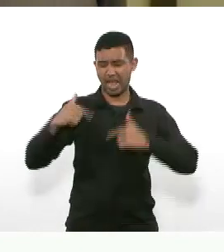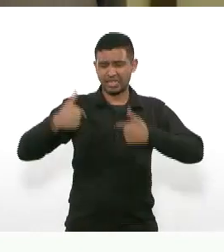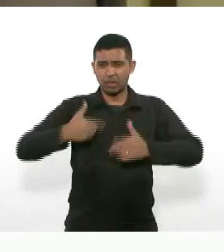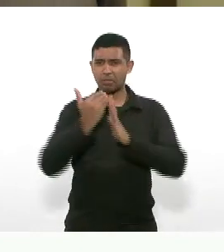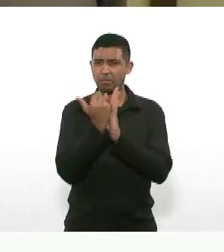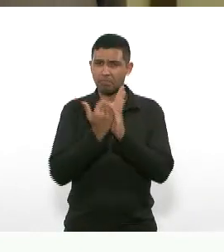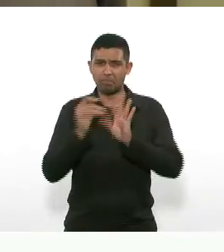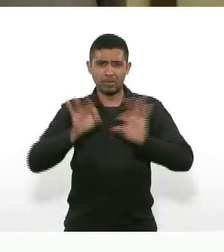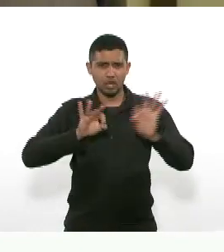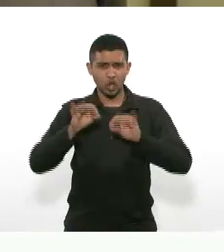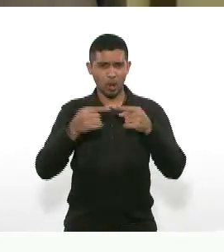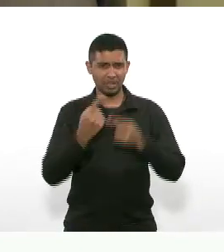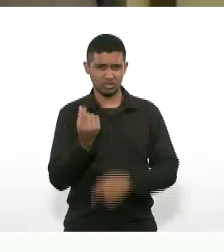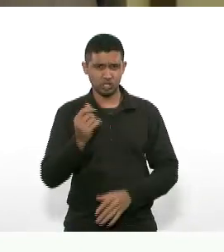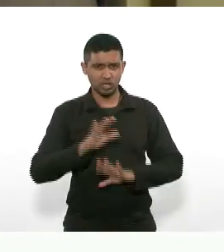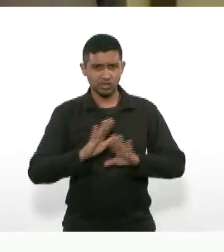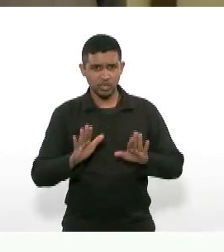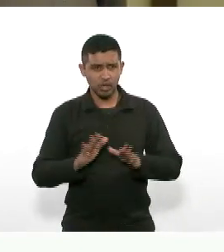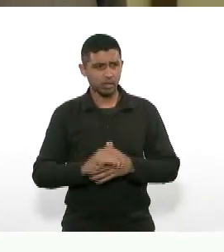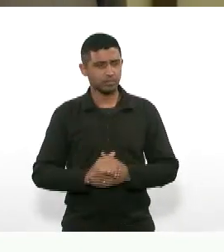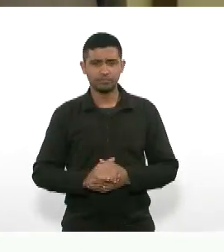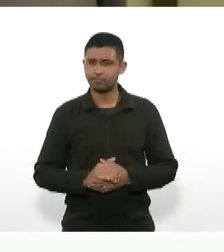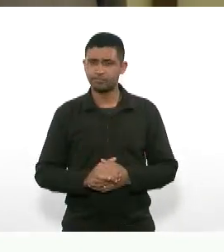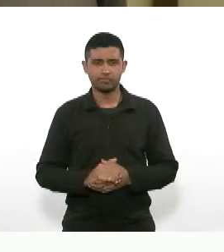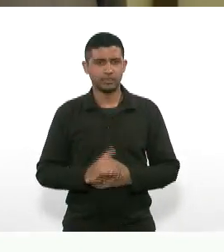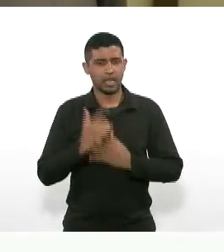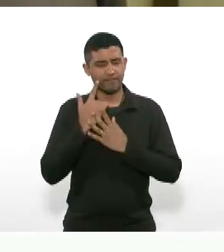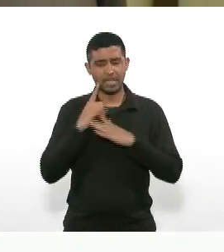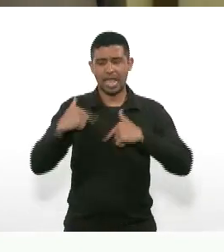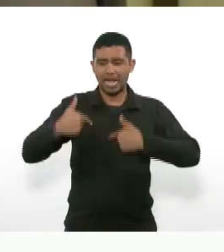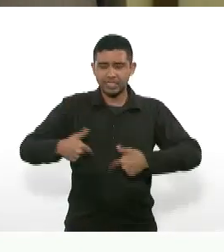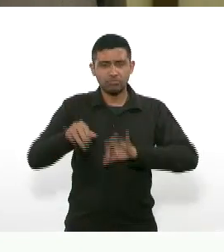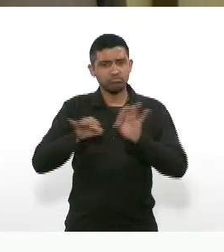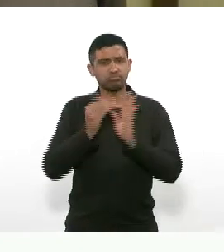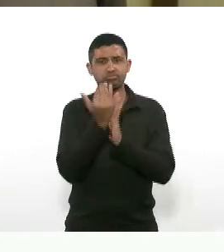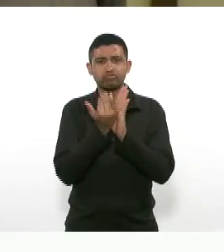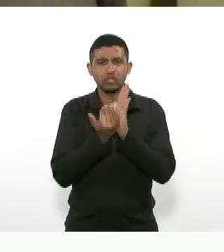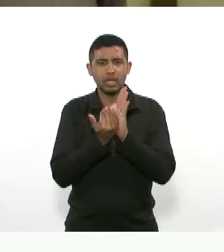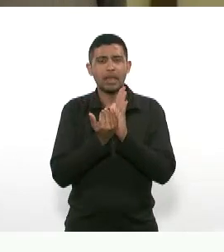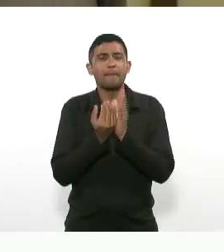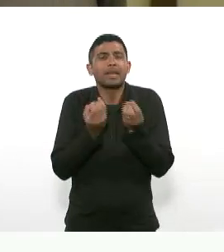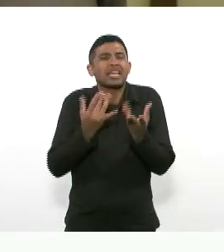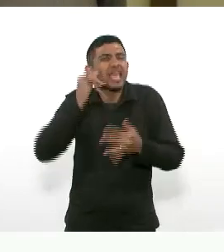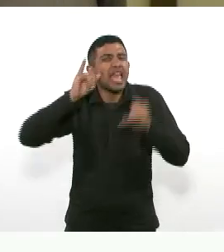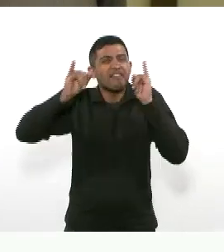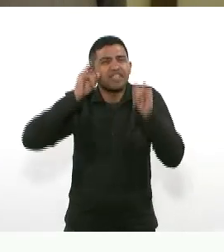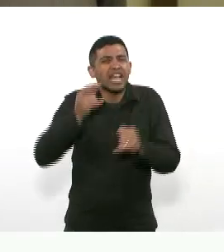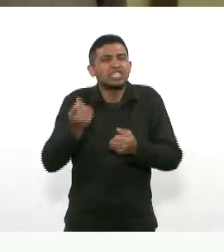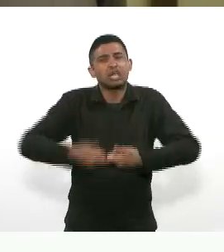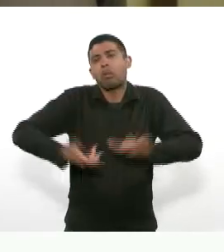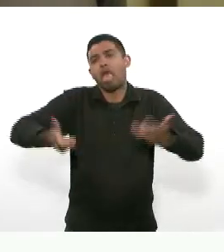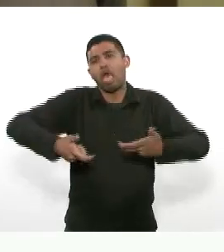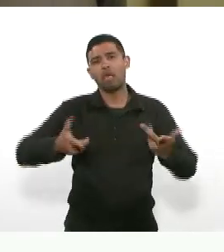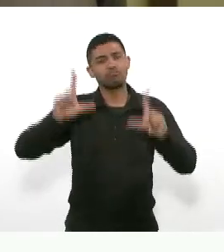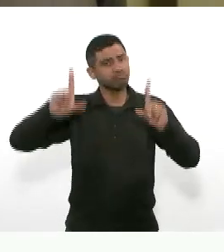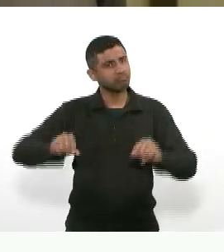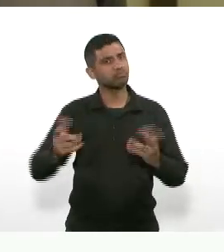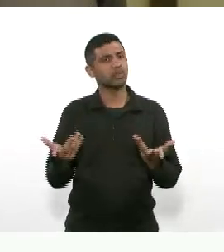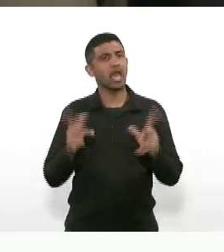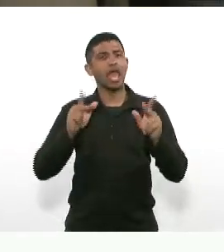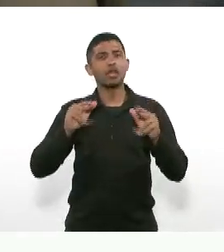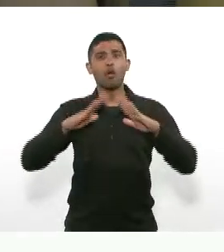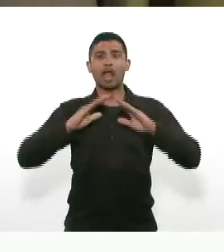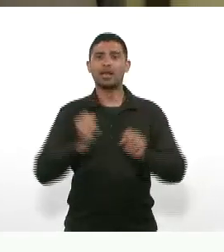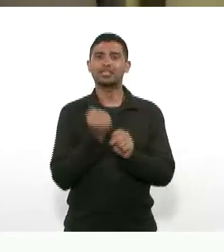dinheiro. A questão do plano é exatamente para se gastar menos dinheiro à toa. É como se fosse construir uma